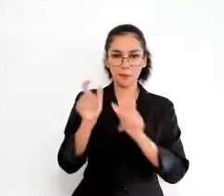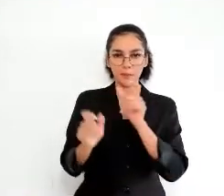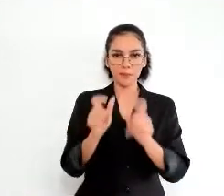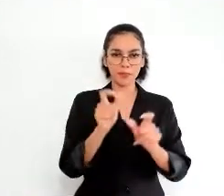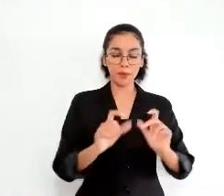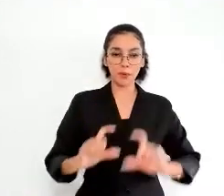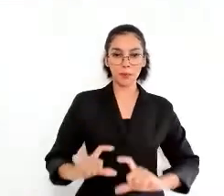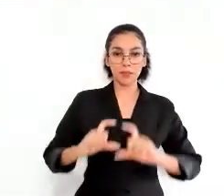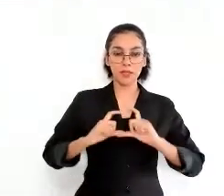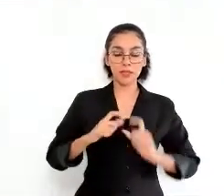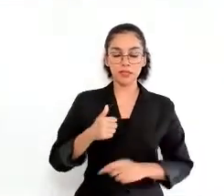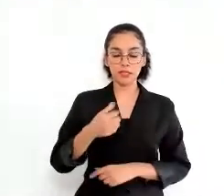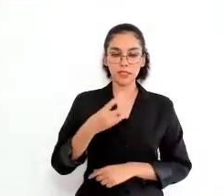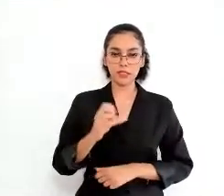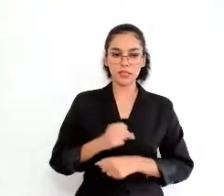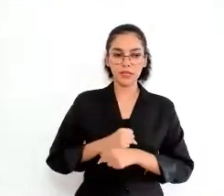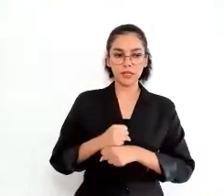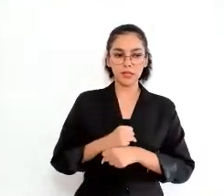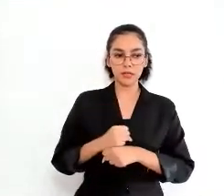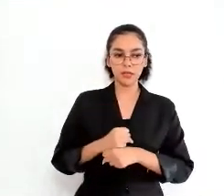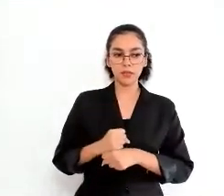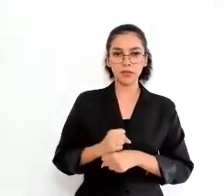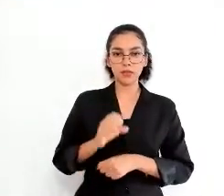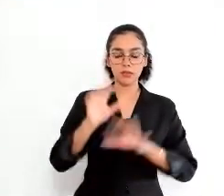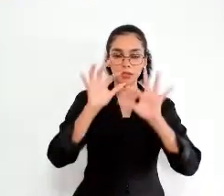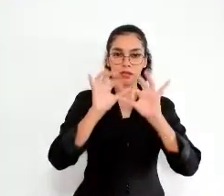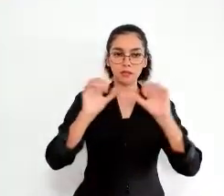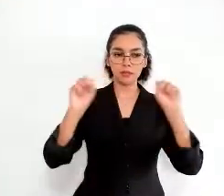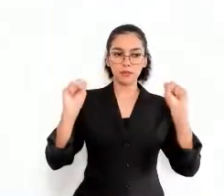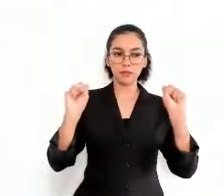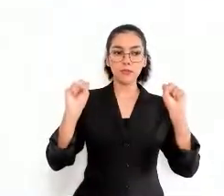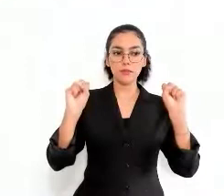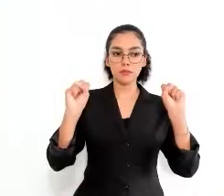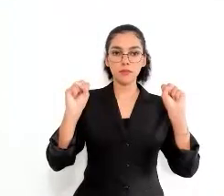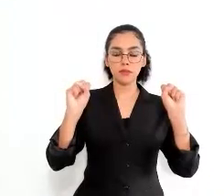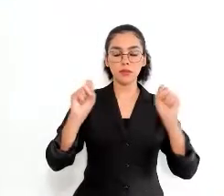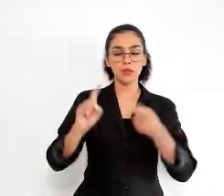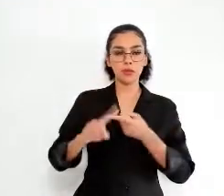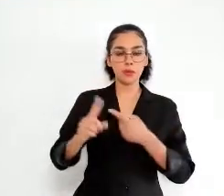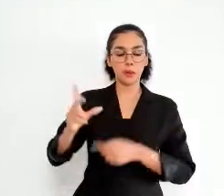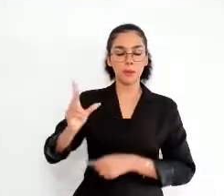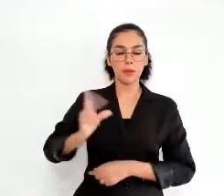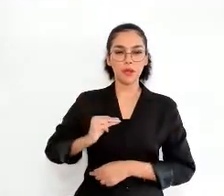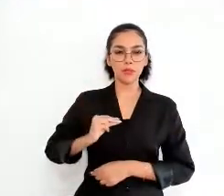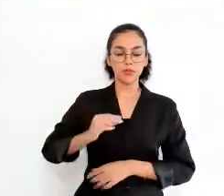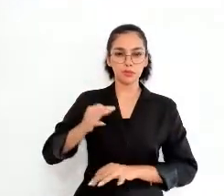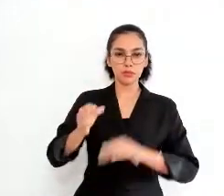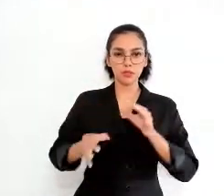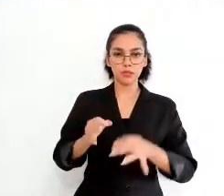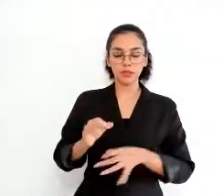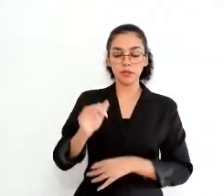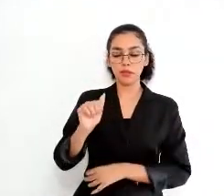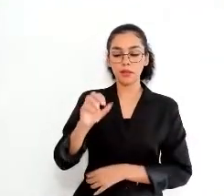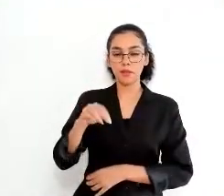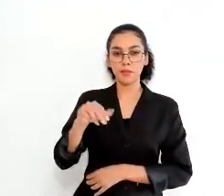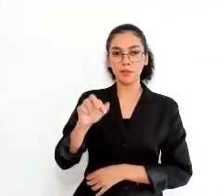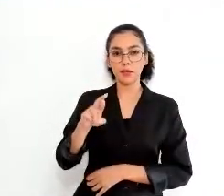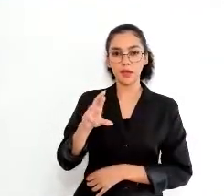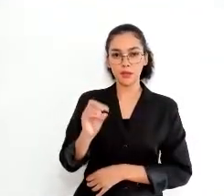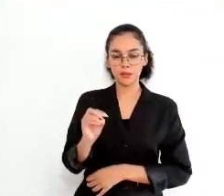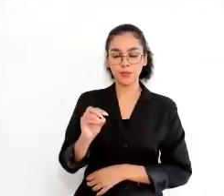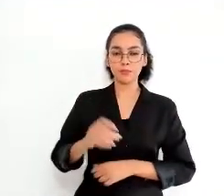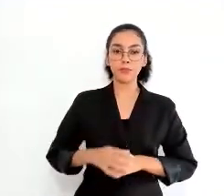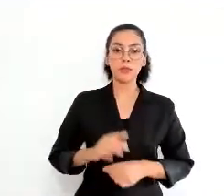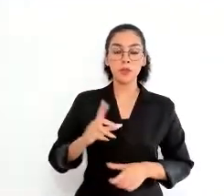de instalação do Tribunal, Medalha Mérito Judiciário Amaro Cavalcante e Medalha Valor